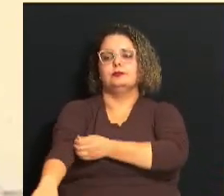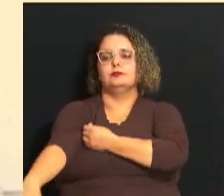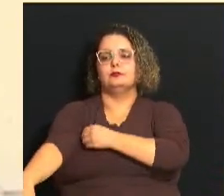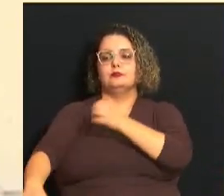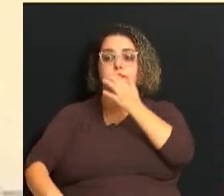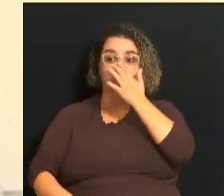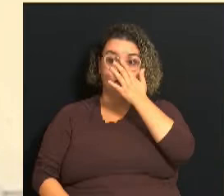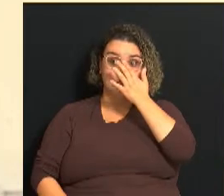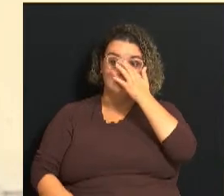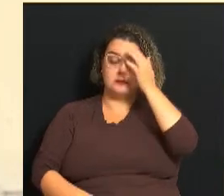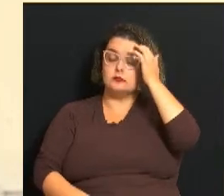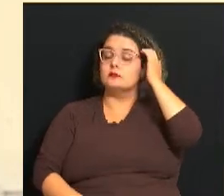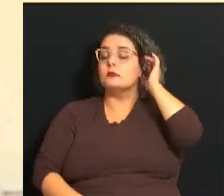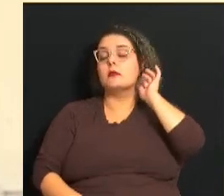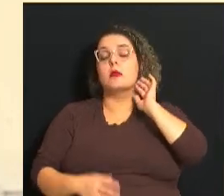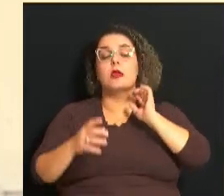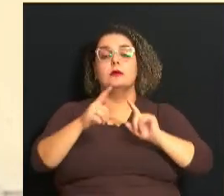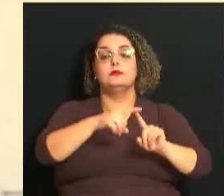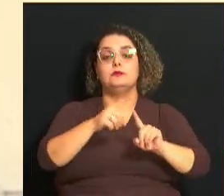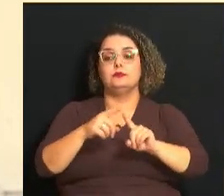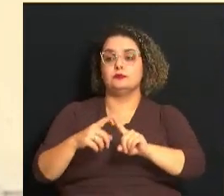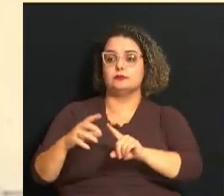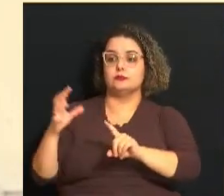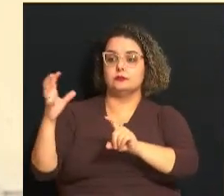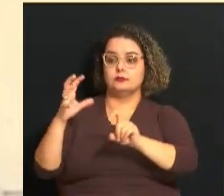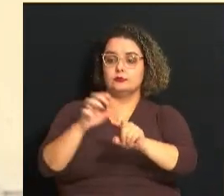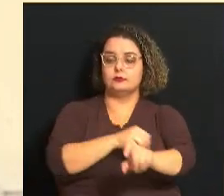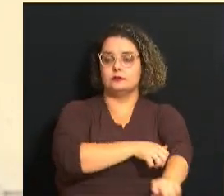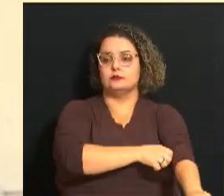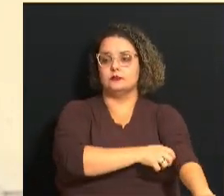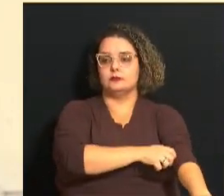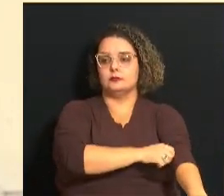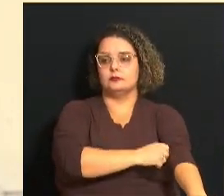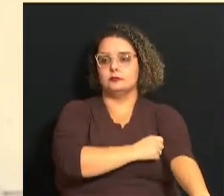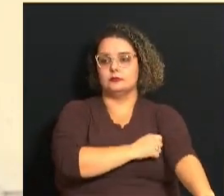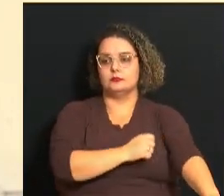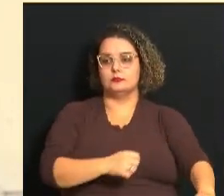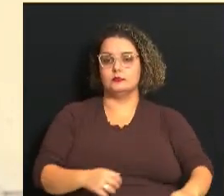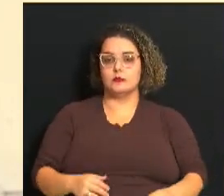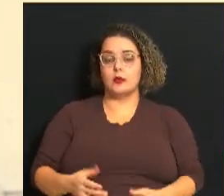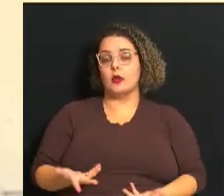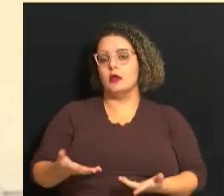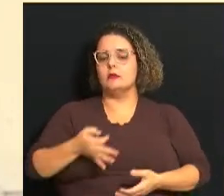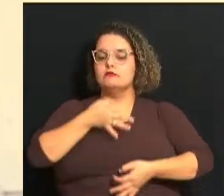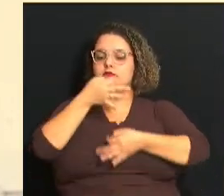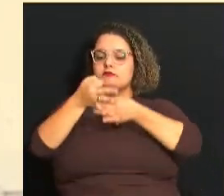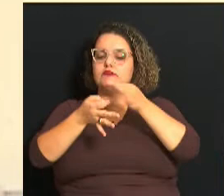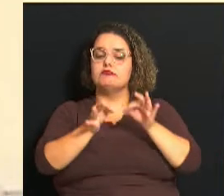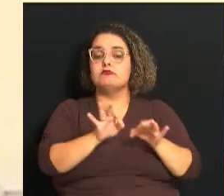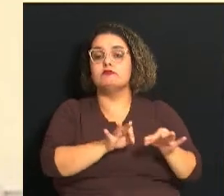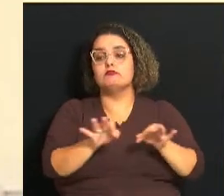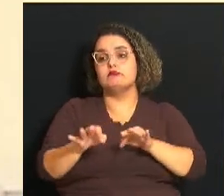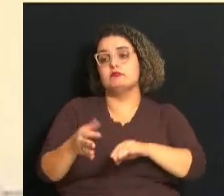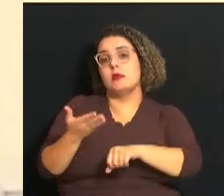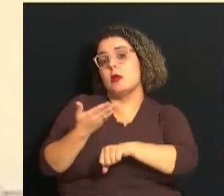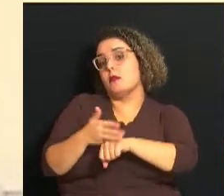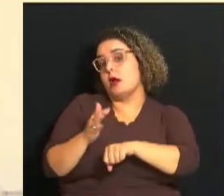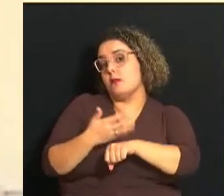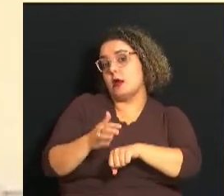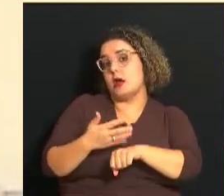esse tipo de assédio quase sempre está disfarçado de um discurso organizacional né uma prática da empresa